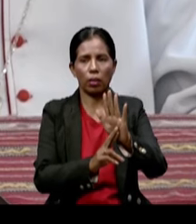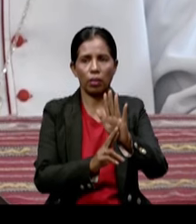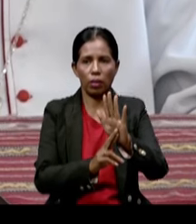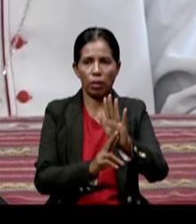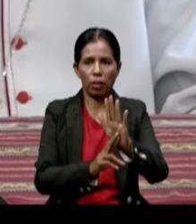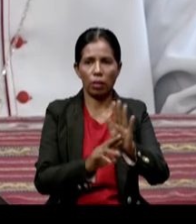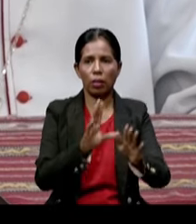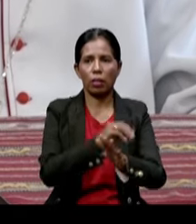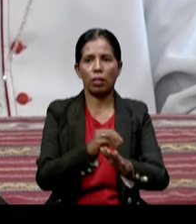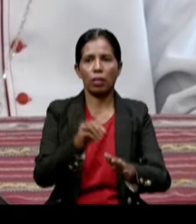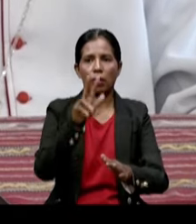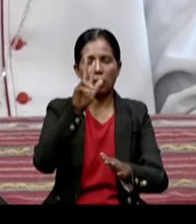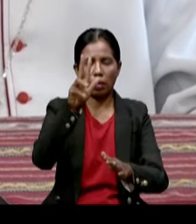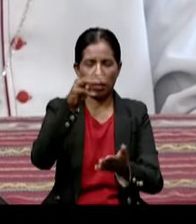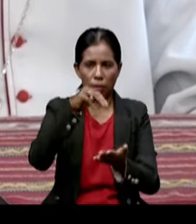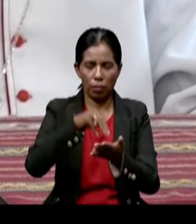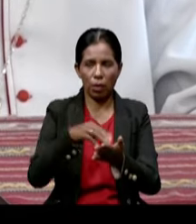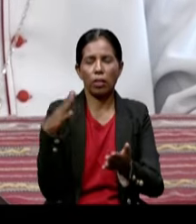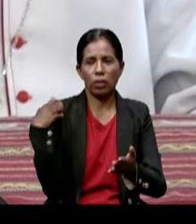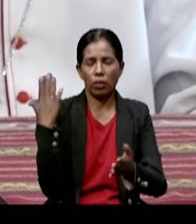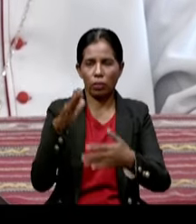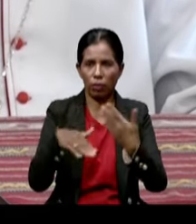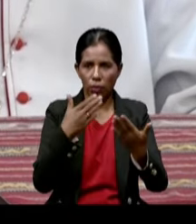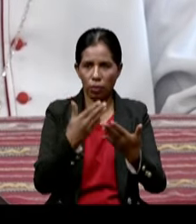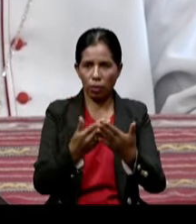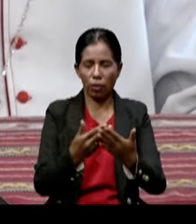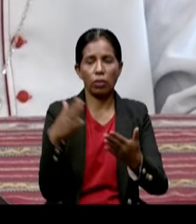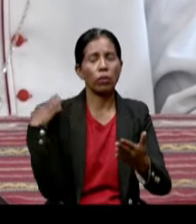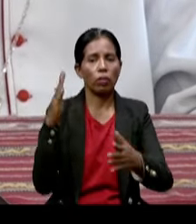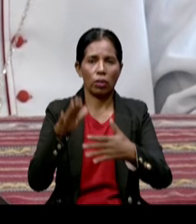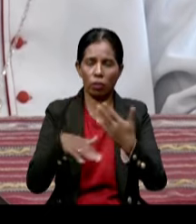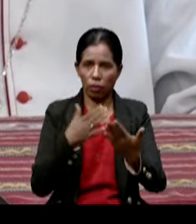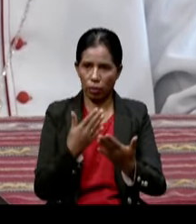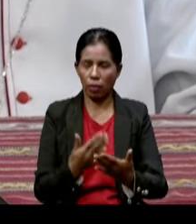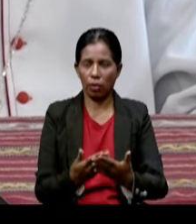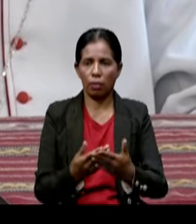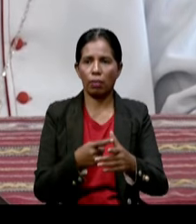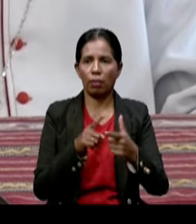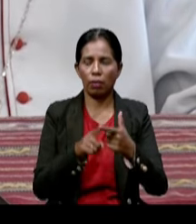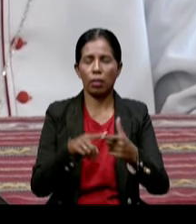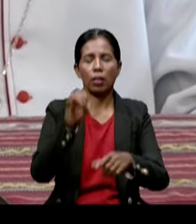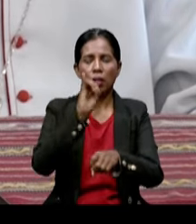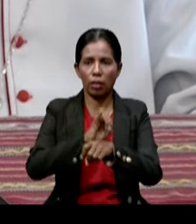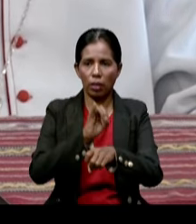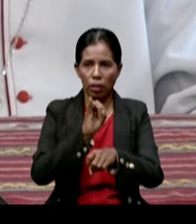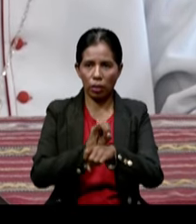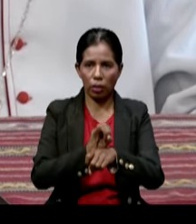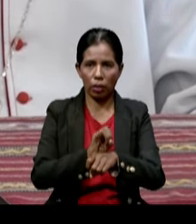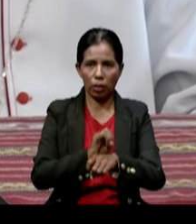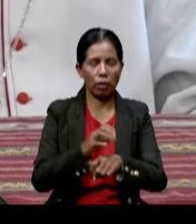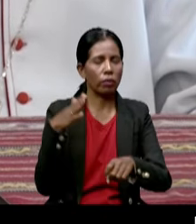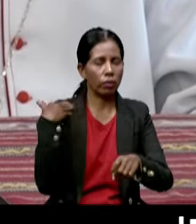menos serão 3 mil total, representantes dos jovens da igreja, mas também dos